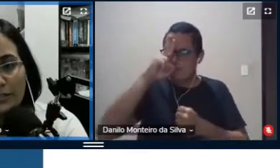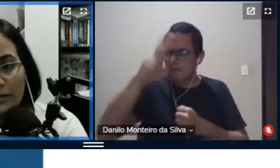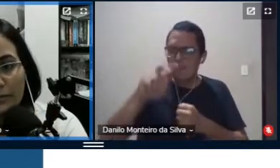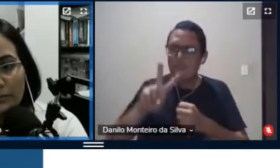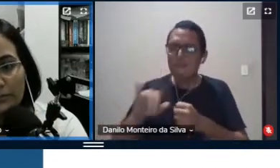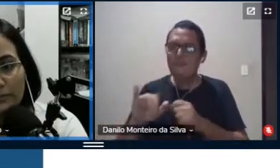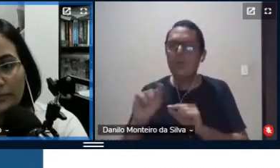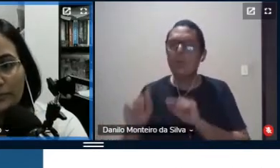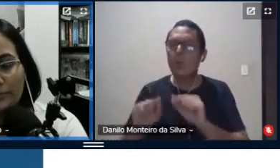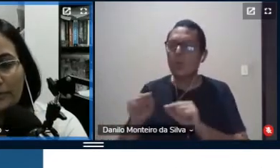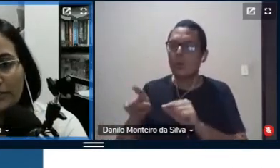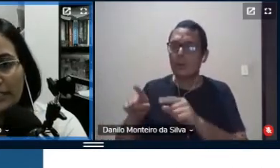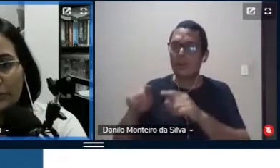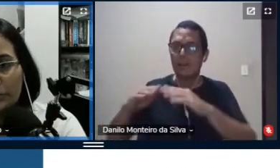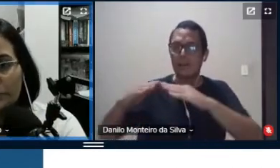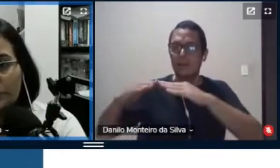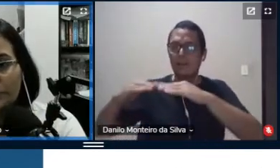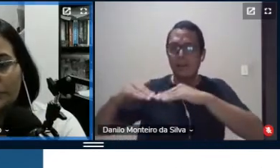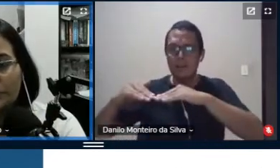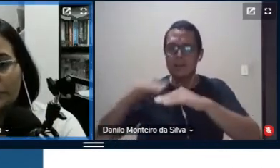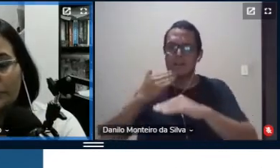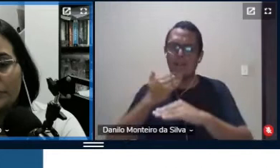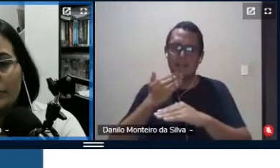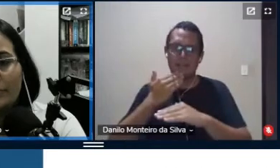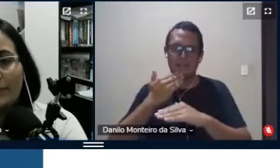no meu material, certo?